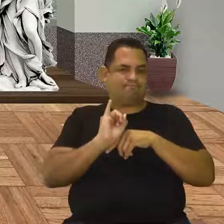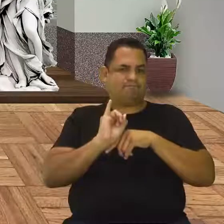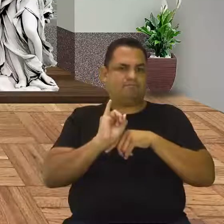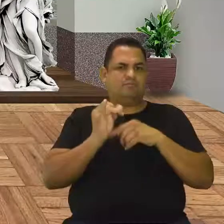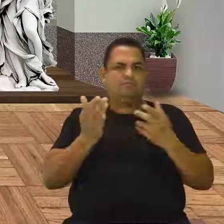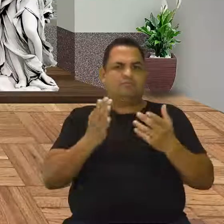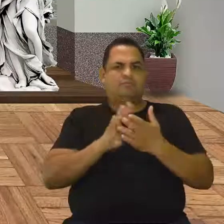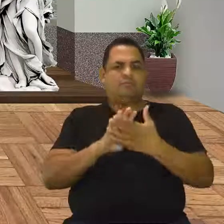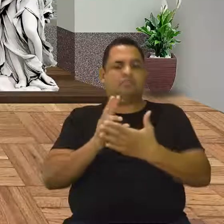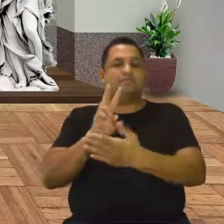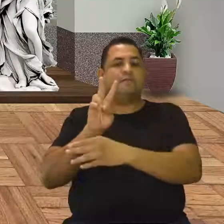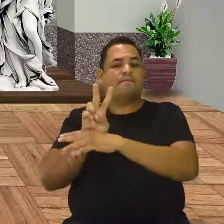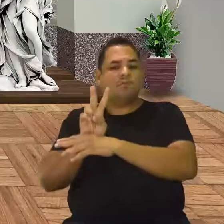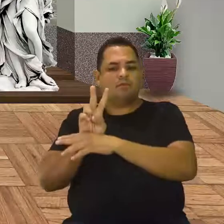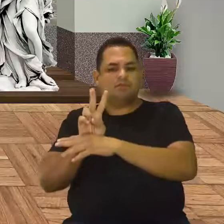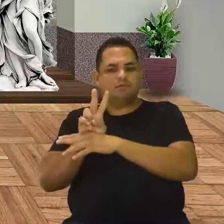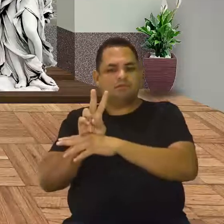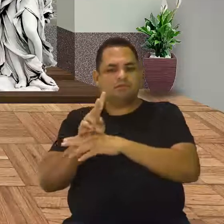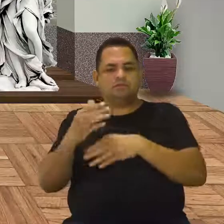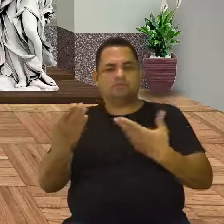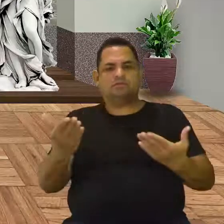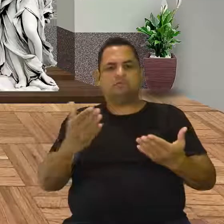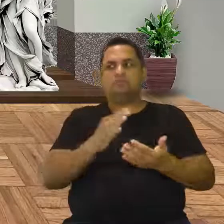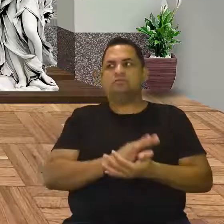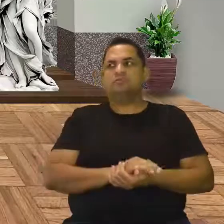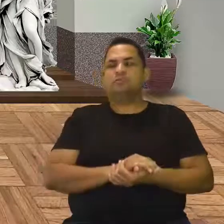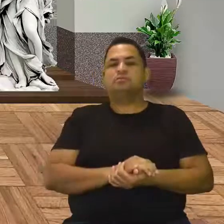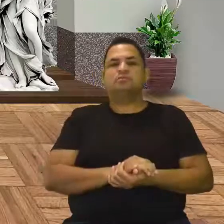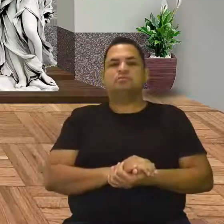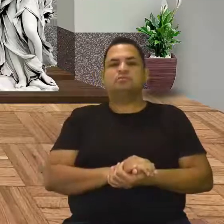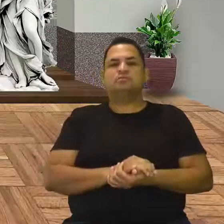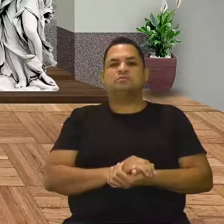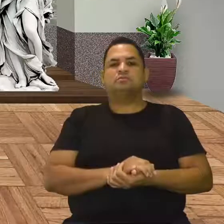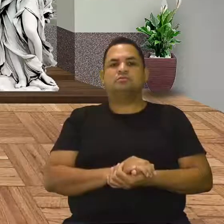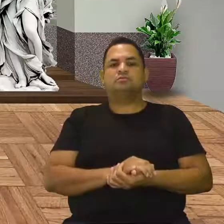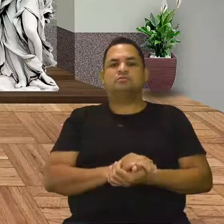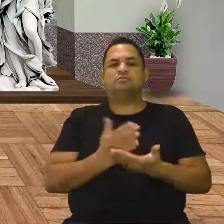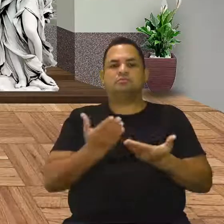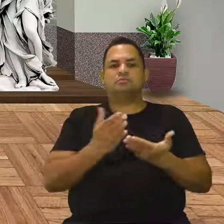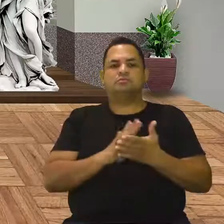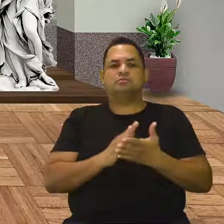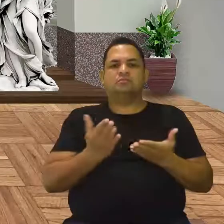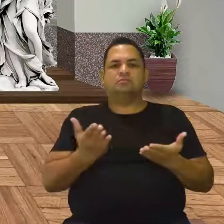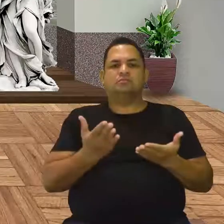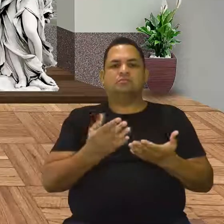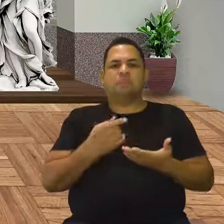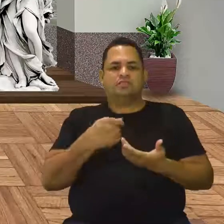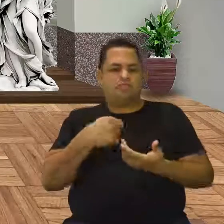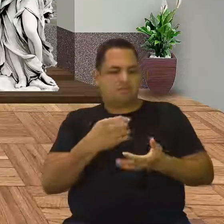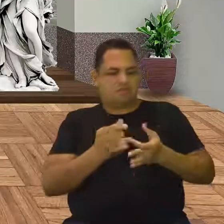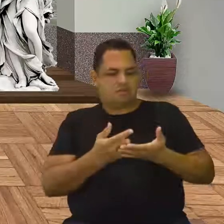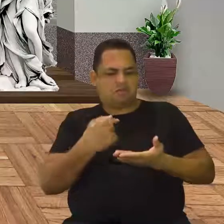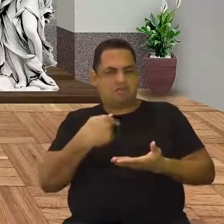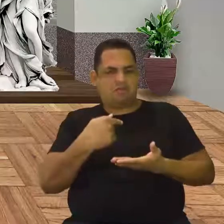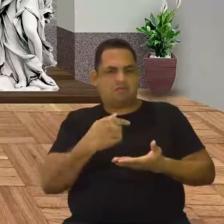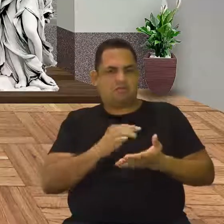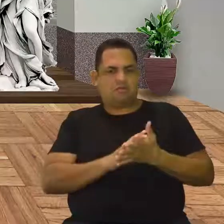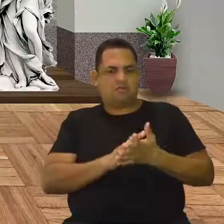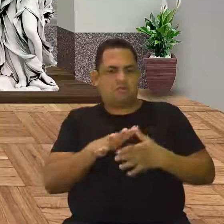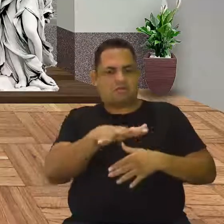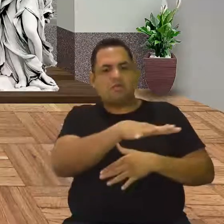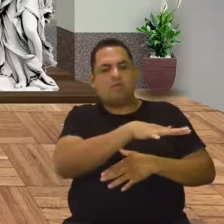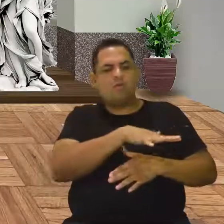chama-se protecionismo. Claro, senhores. Tu acha que eu vou criar um